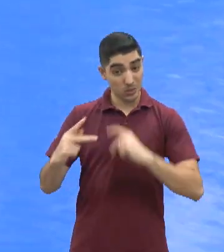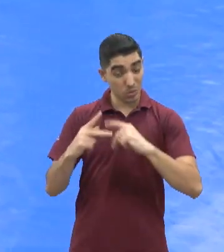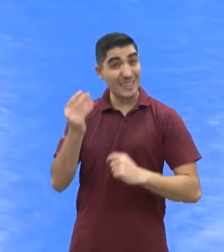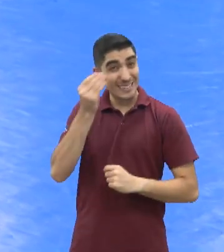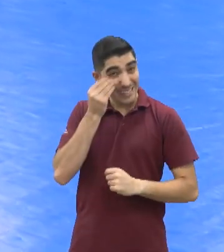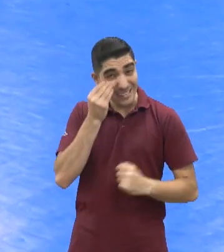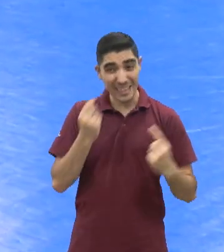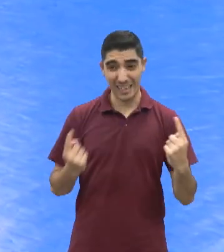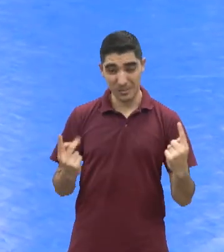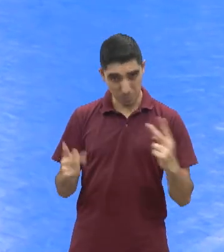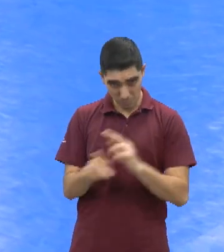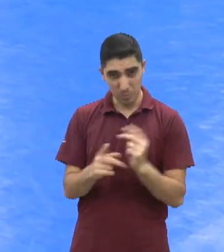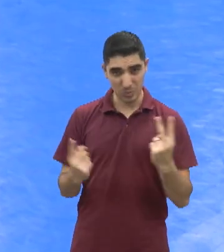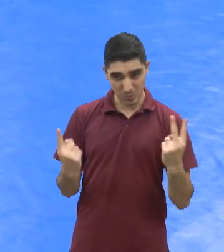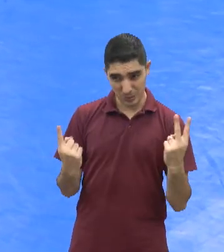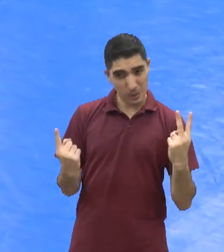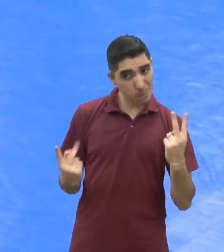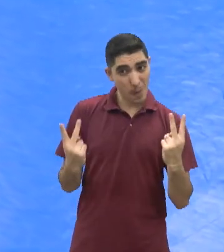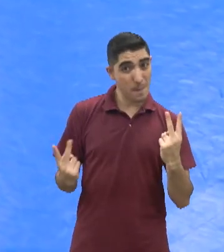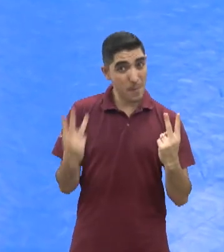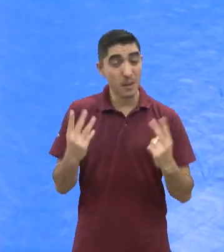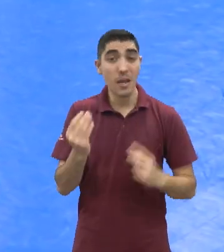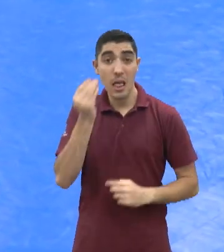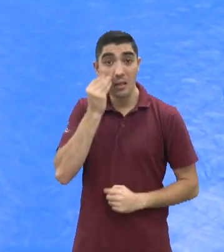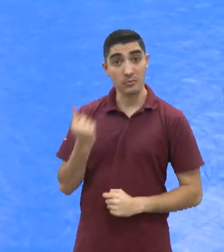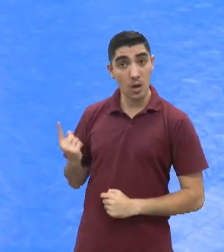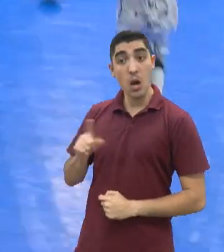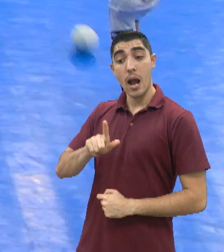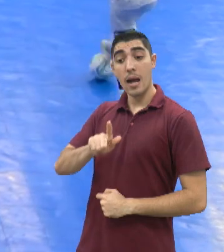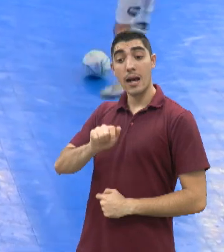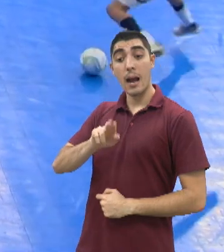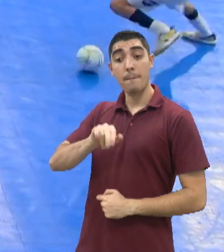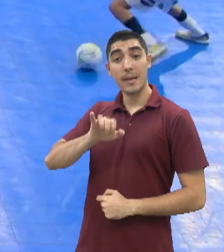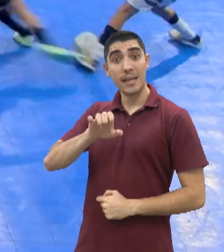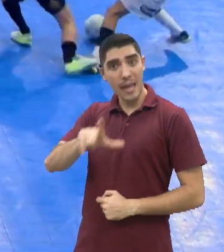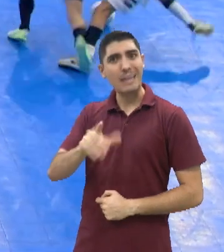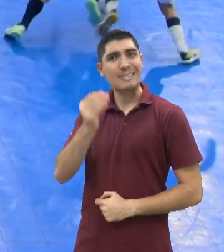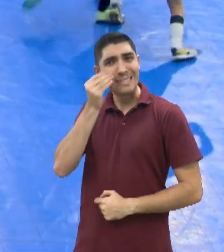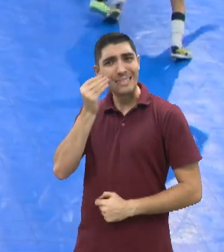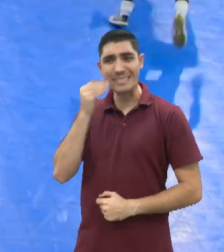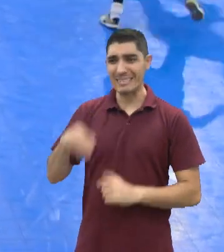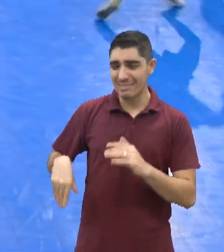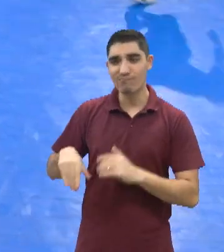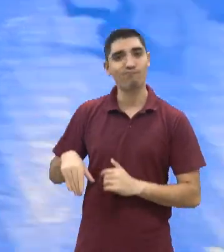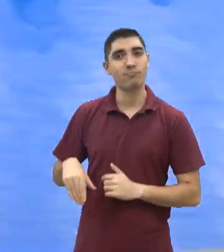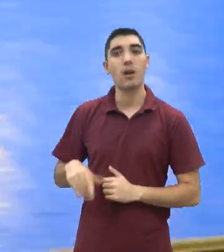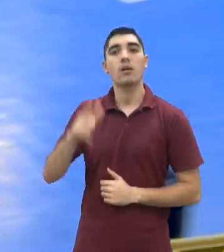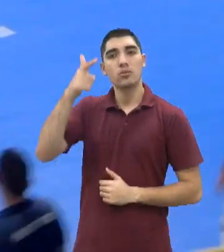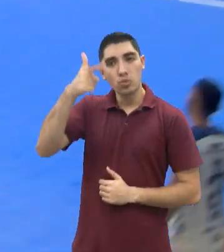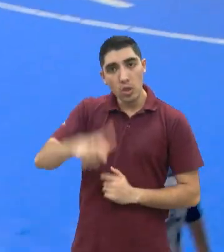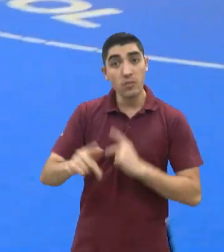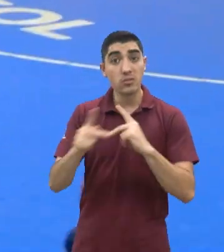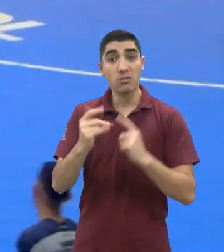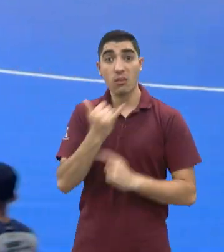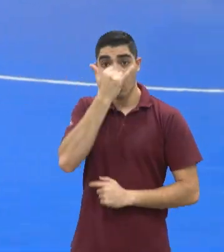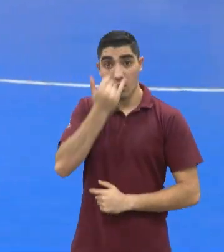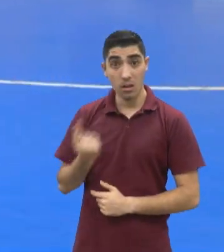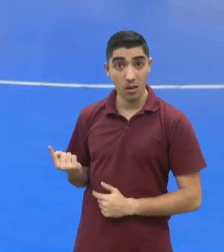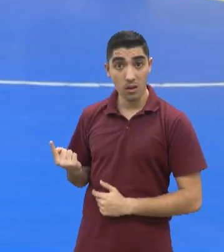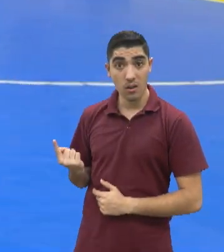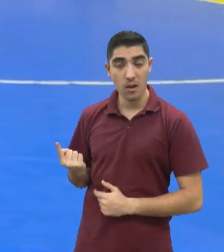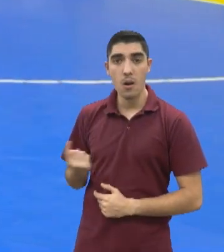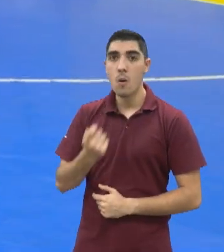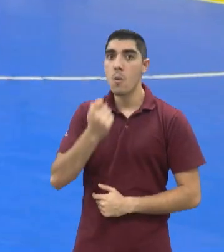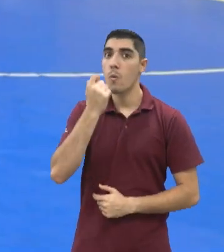mais 2 gols, o São José tentava com Gabriel Soares. E em mais uma bobeira joseense, dessa vez do Biel,